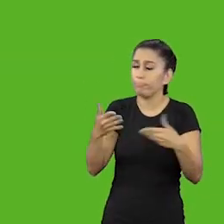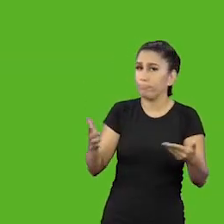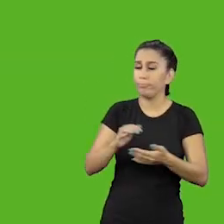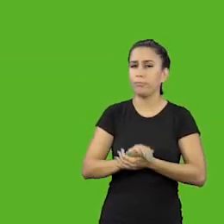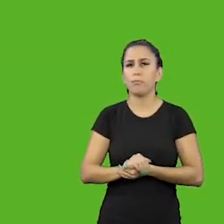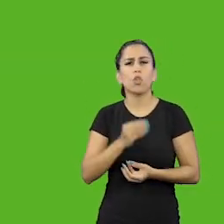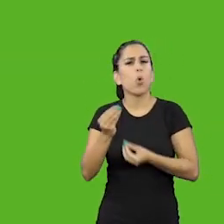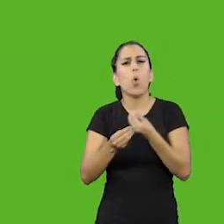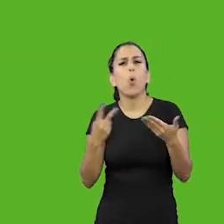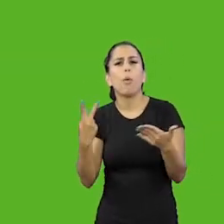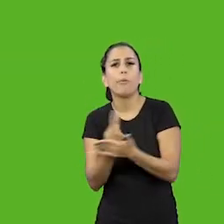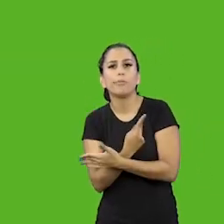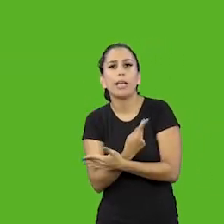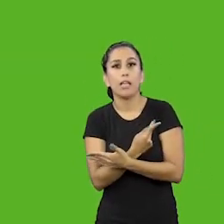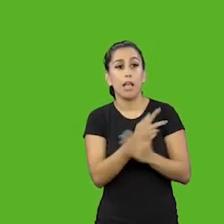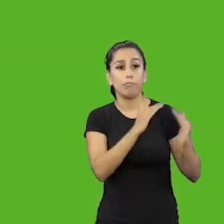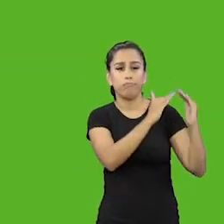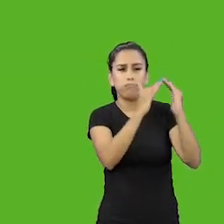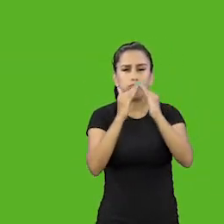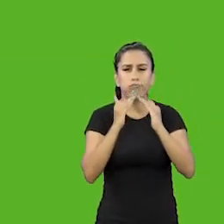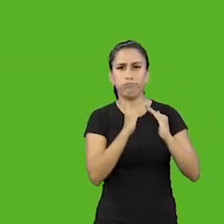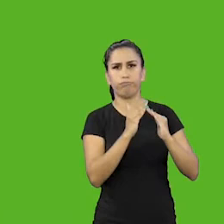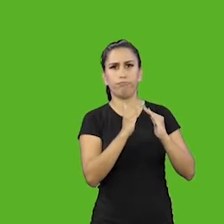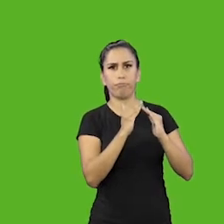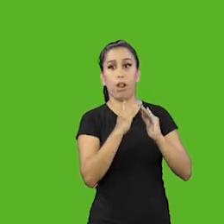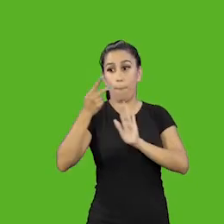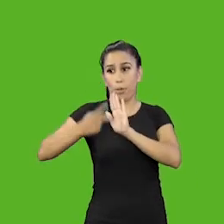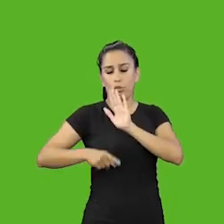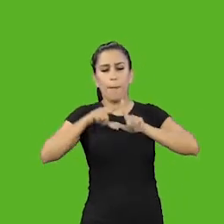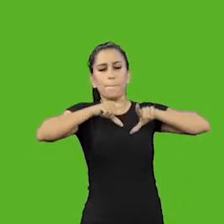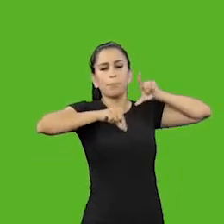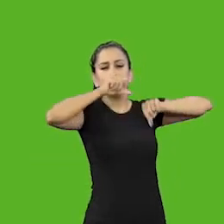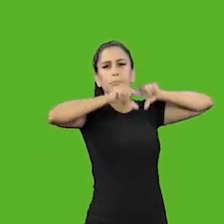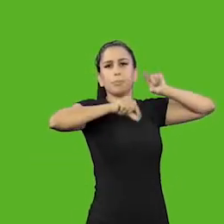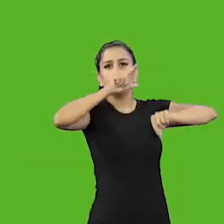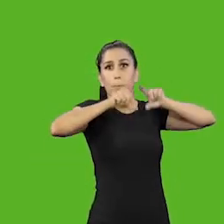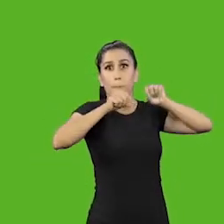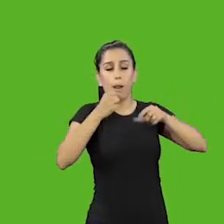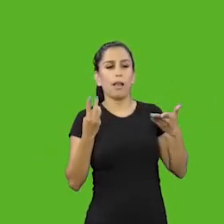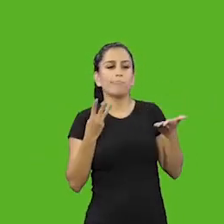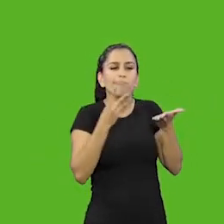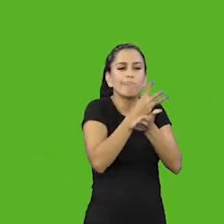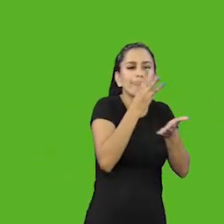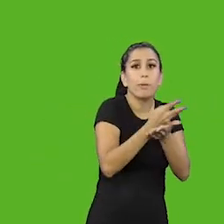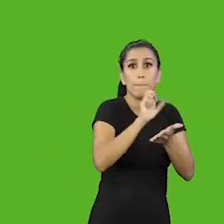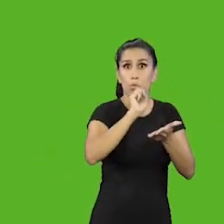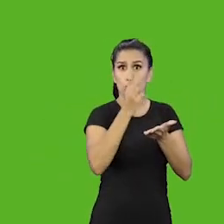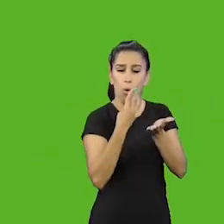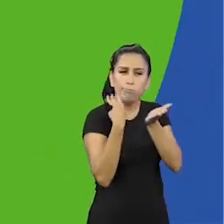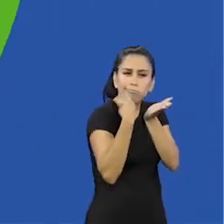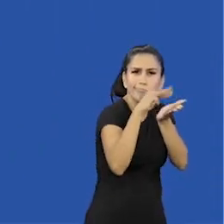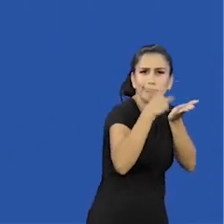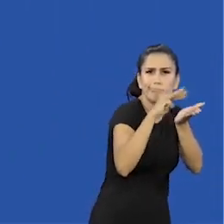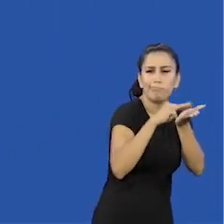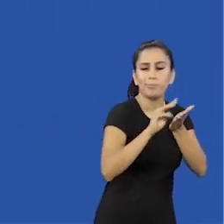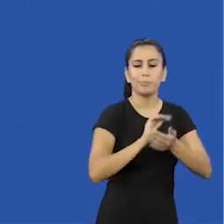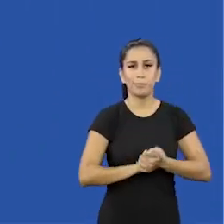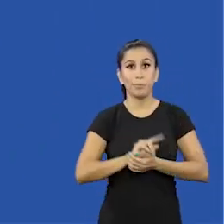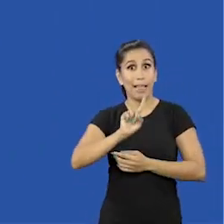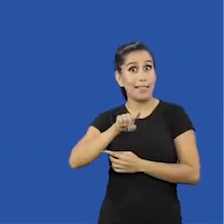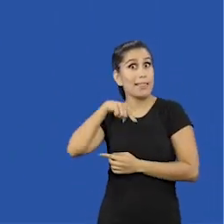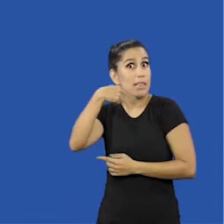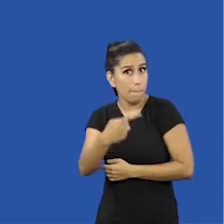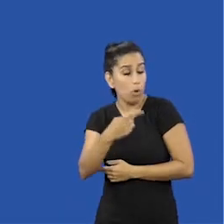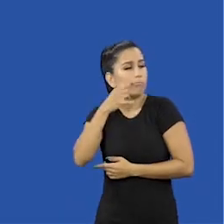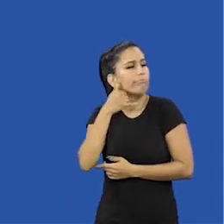A PrevCov vai funcionar assim. Primeiro, as pessoas das residências selecionadas recebem um contato por SMS ou WhatsApp.